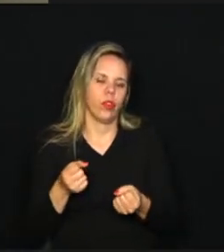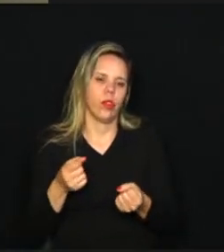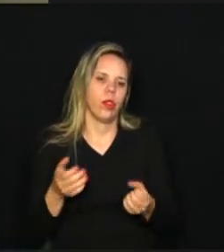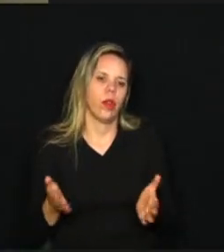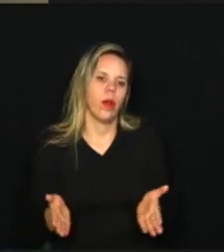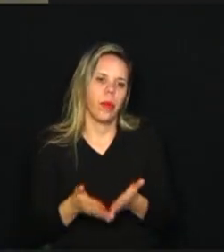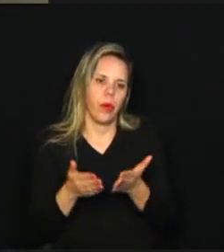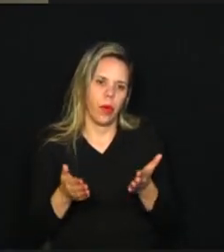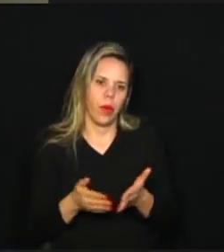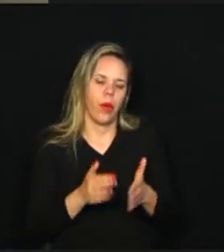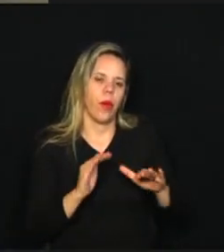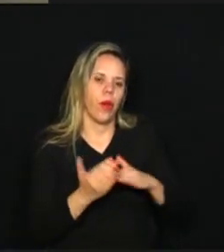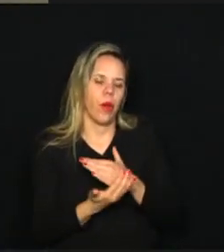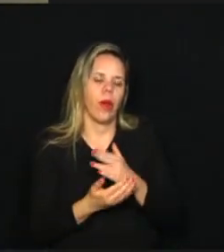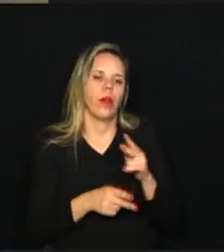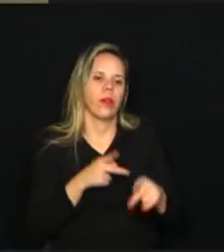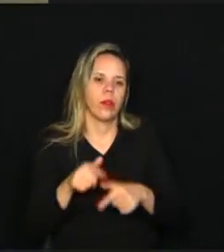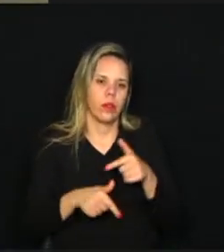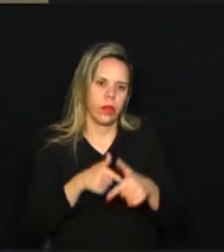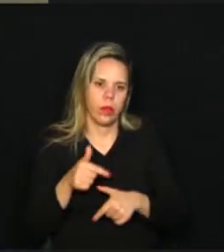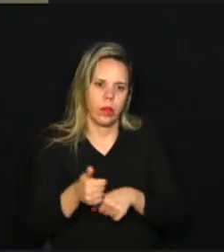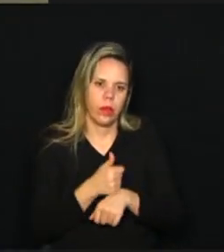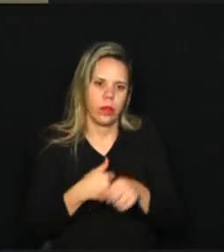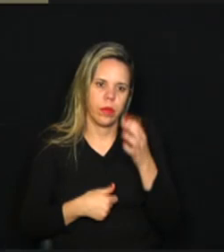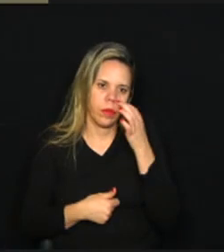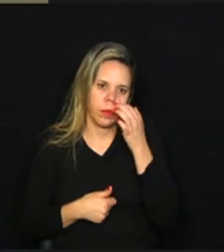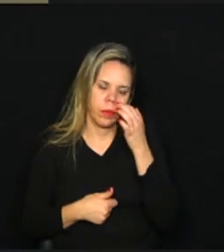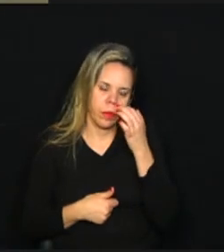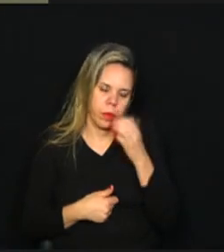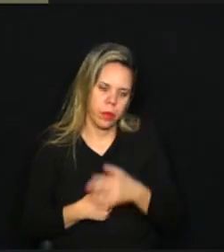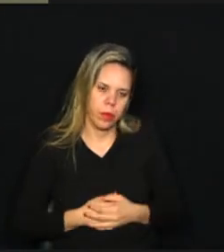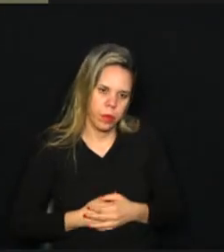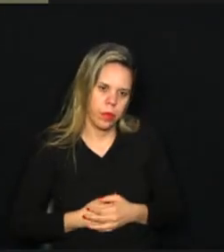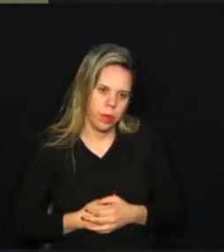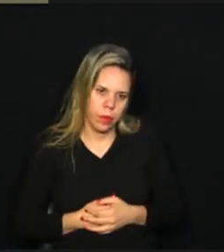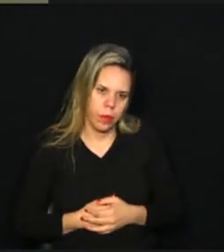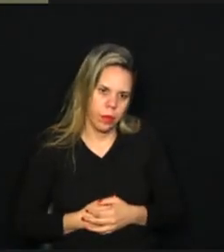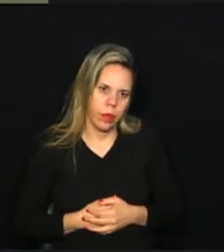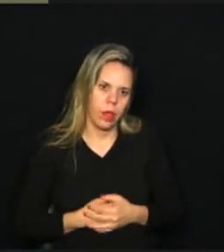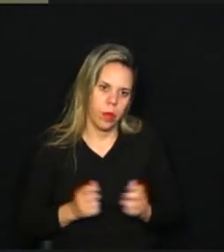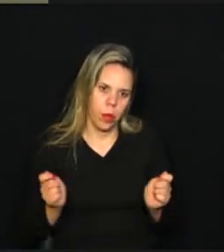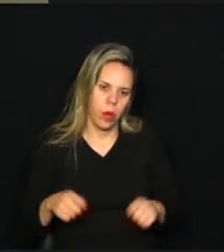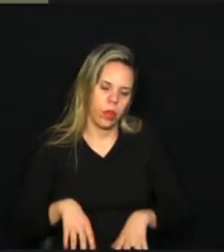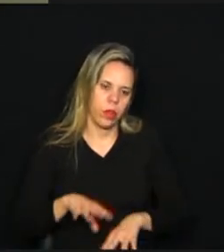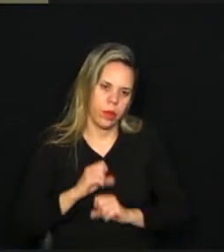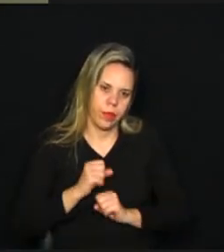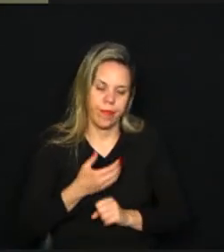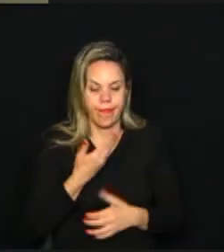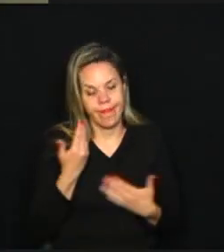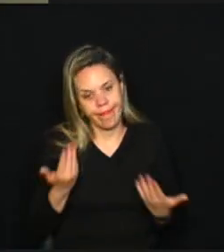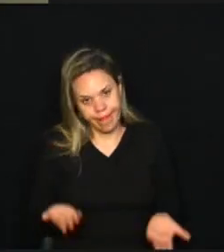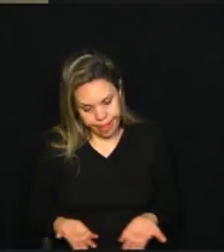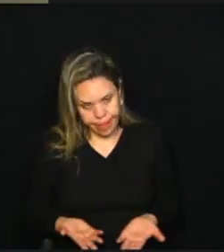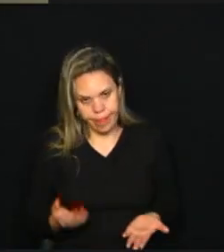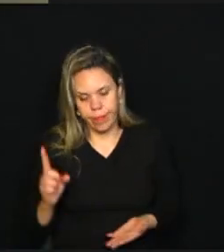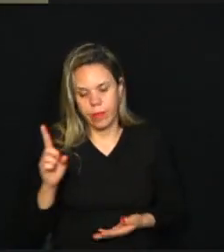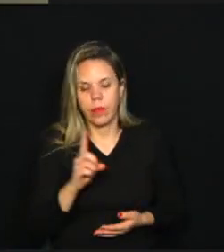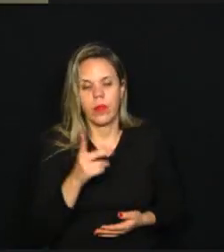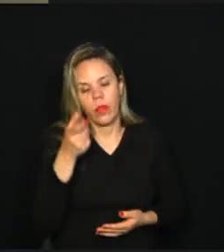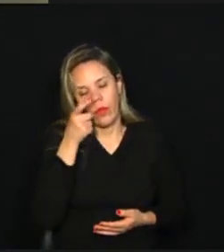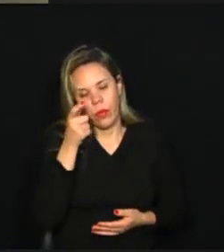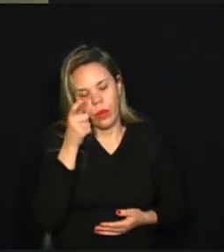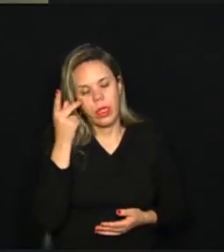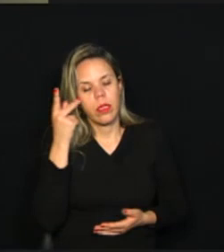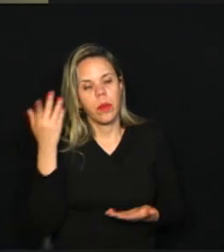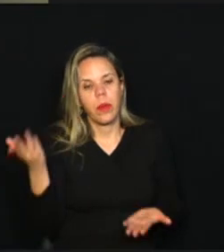as localidades, para os grupos de trabalhadores que estão mais suscetíveis, né? E se você vem aqui em São Paulo e você,